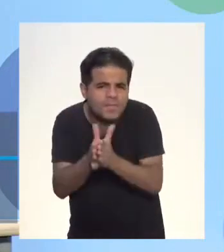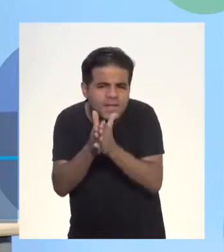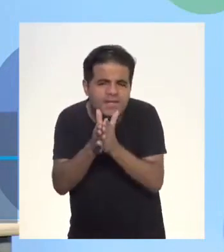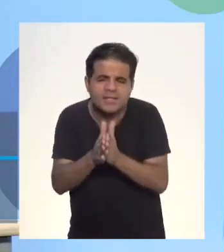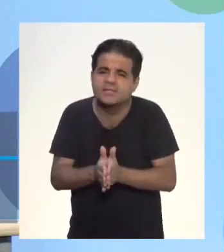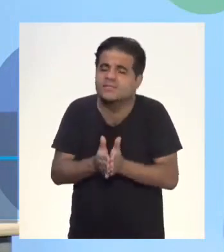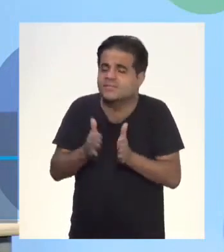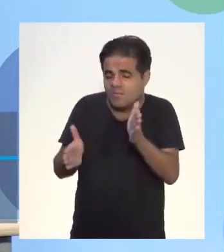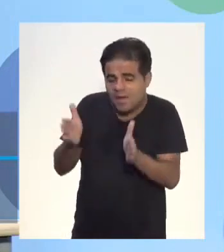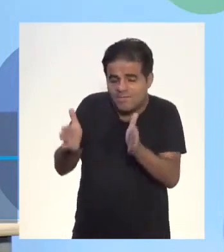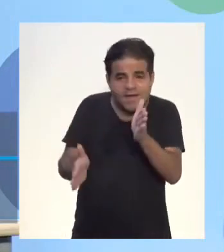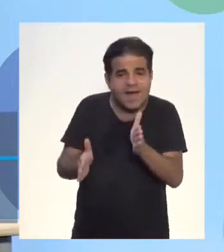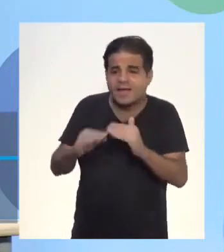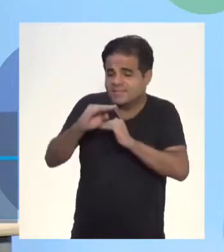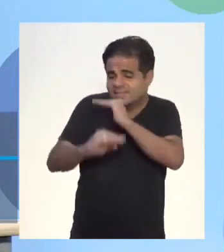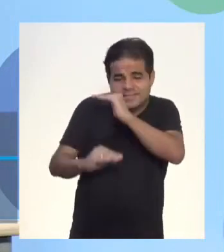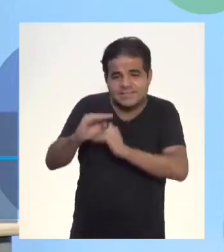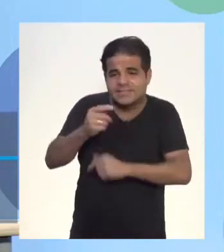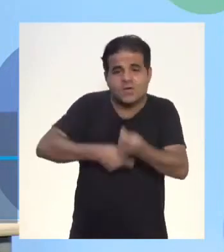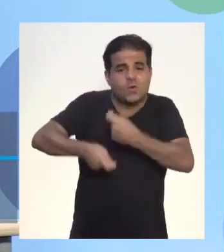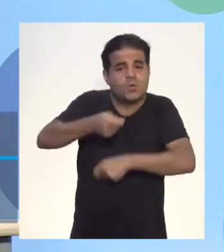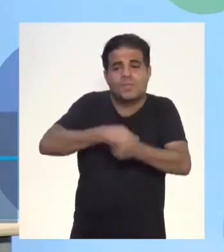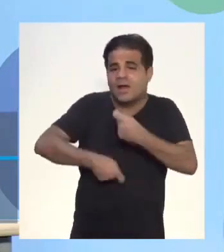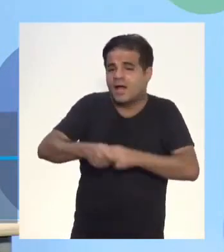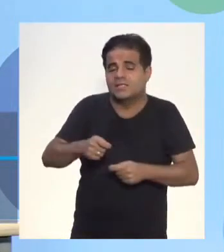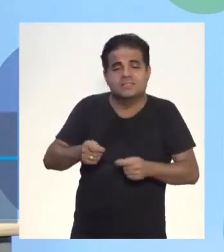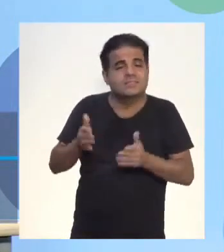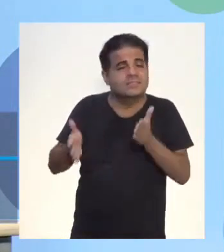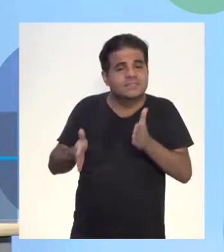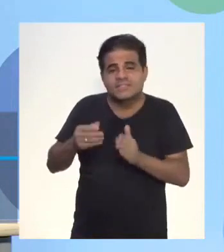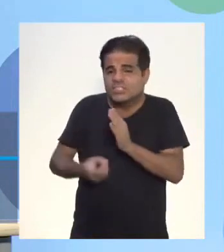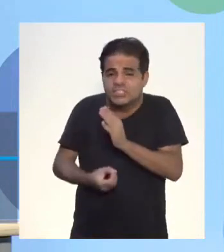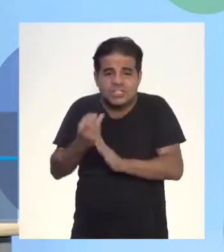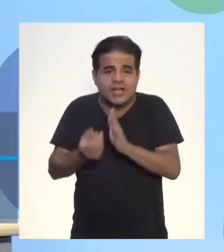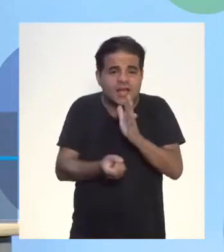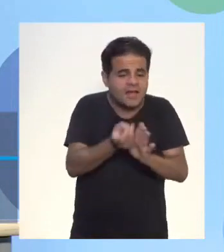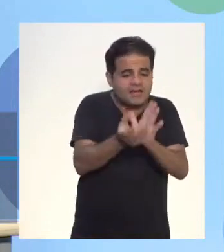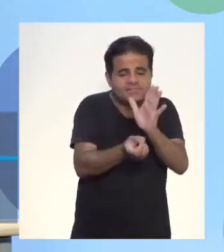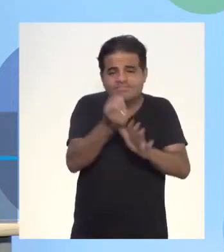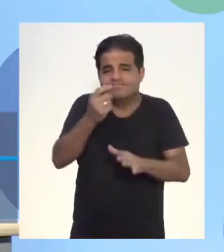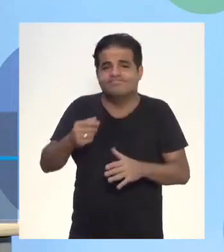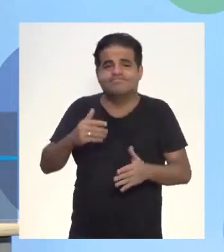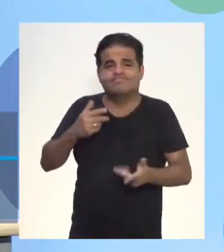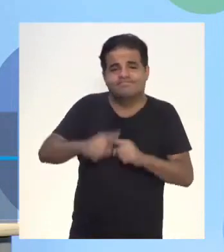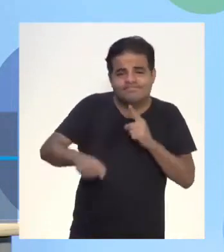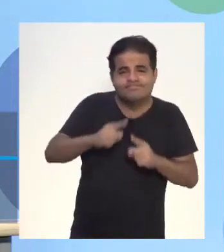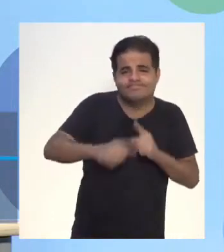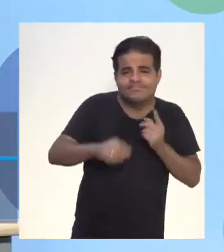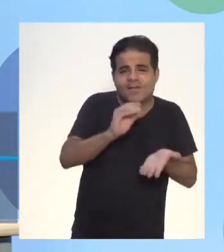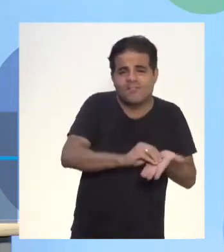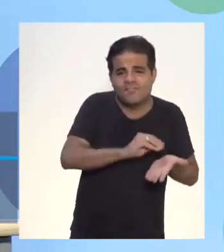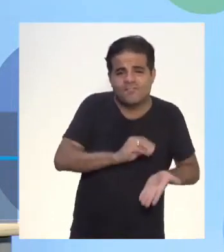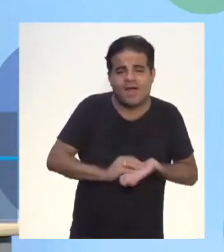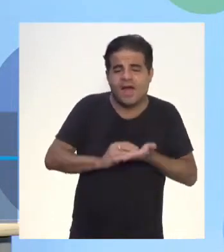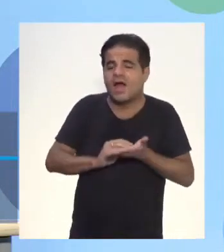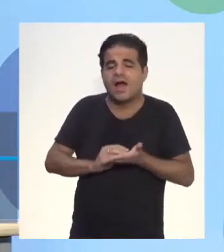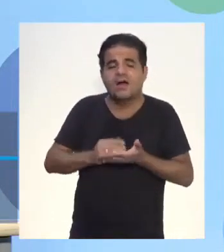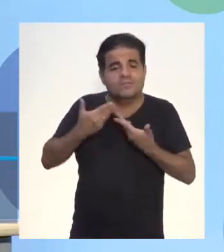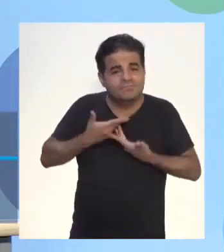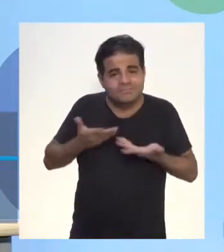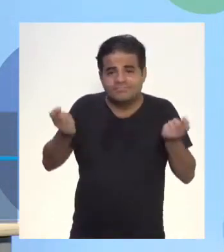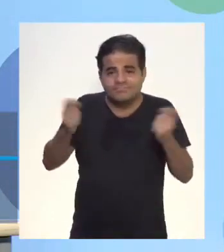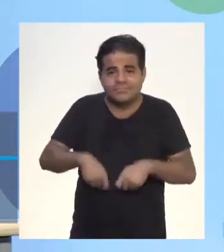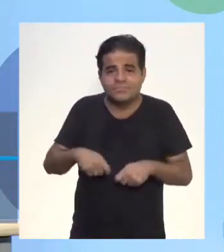face da desigualdade, é a face econômica da desigualdade que gera uma privação material sobre a dignidade e as